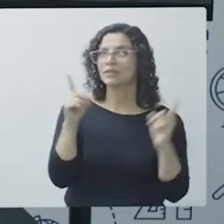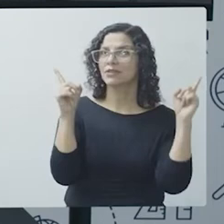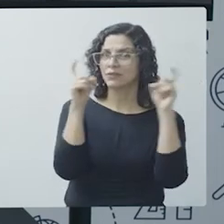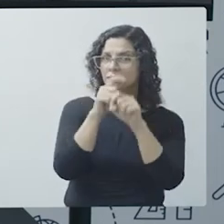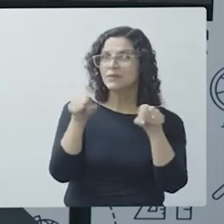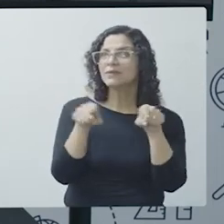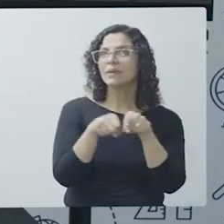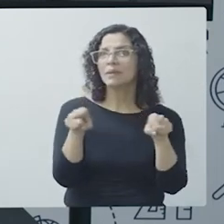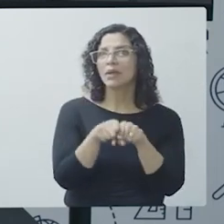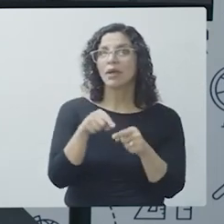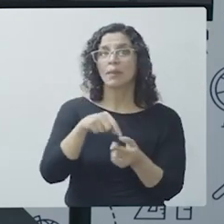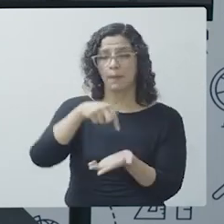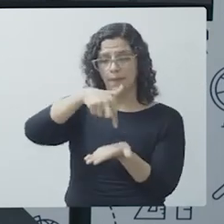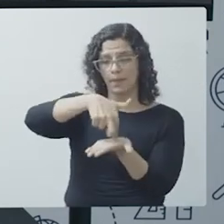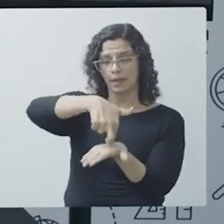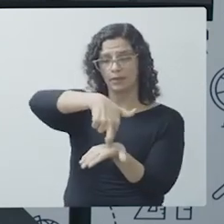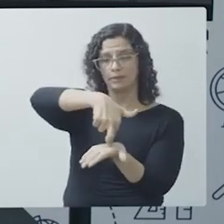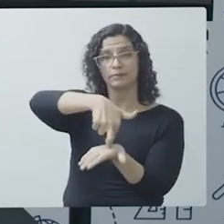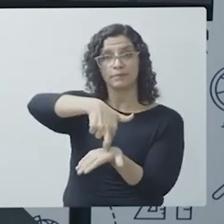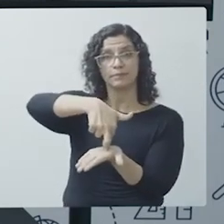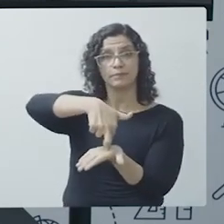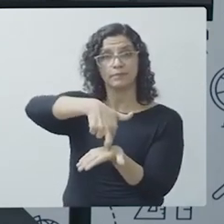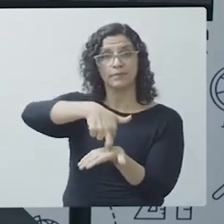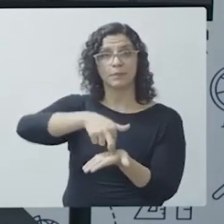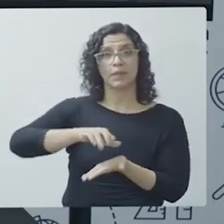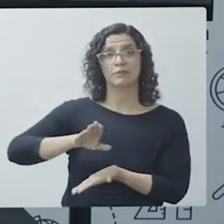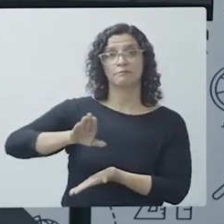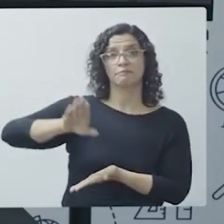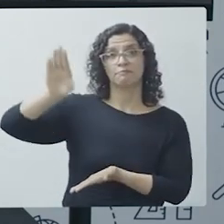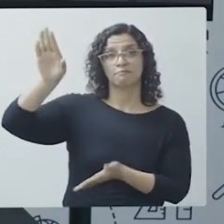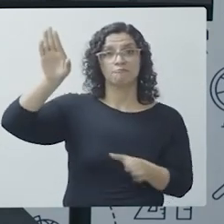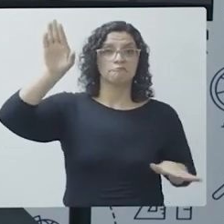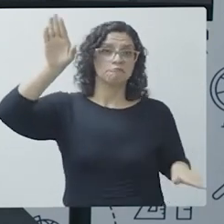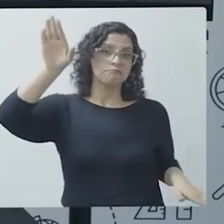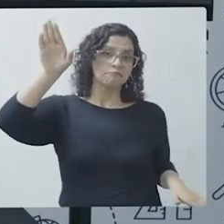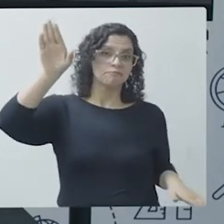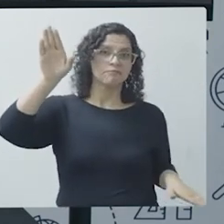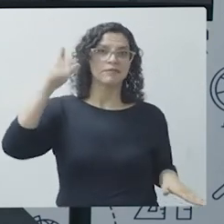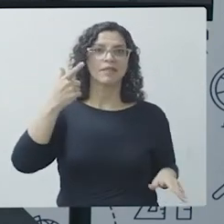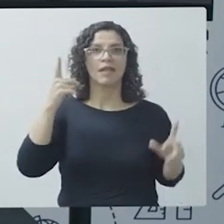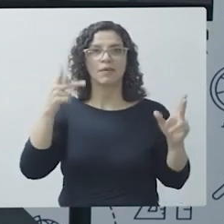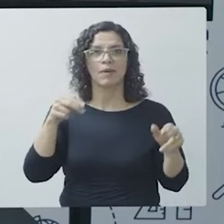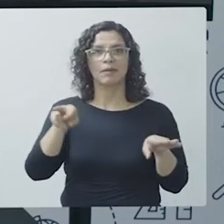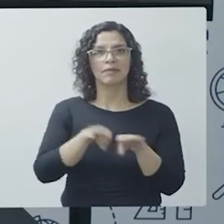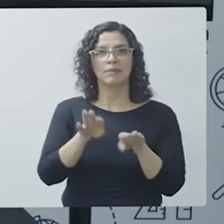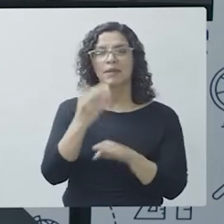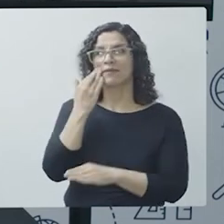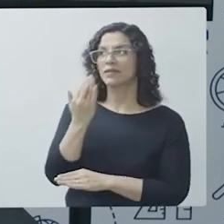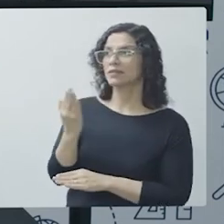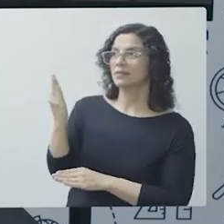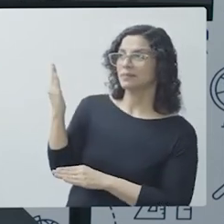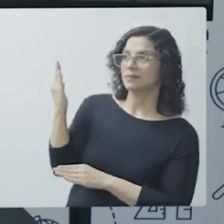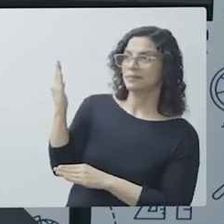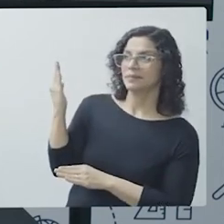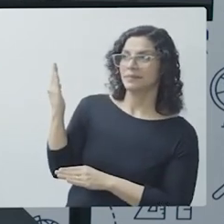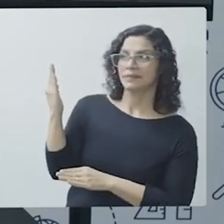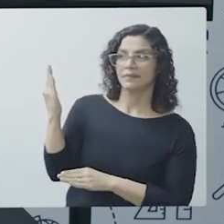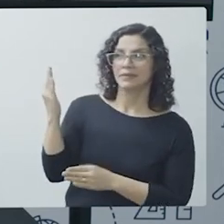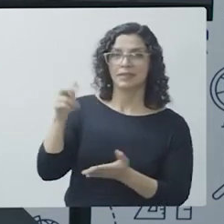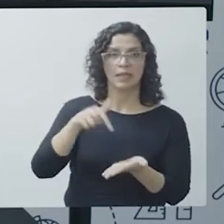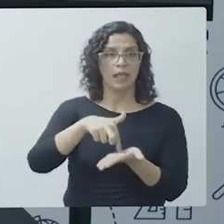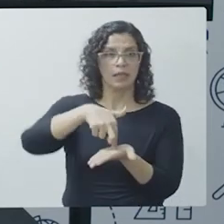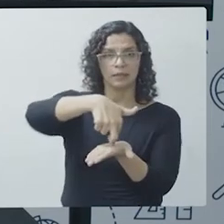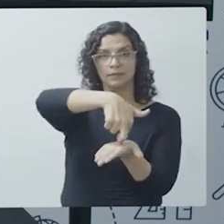Nossa, também é difícil. Eu vou levantar esse braço, abaixar o outro e dobrar essa perna